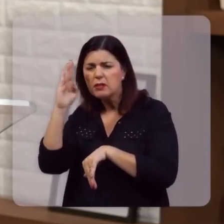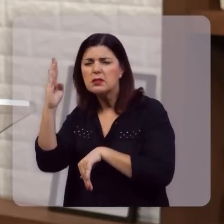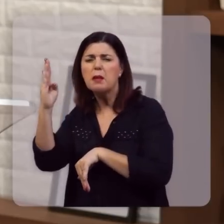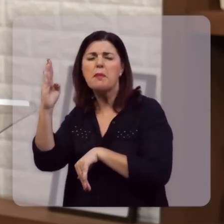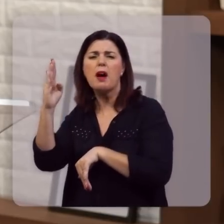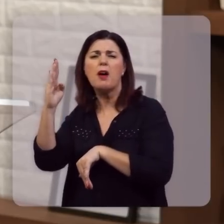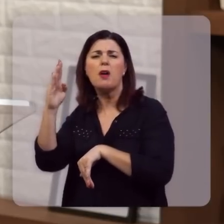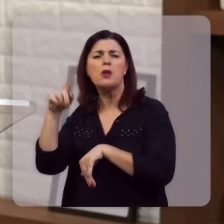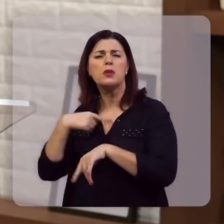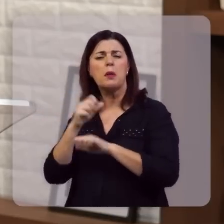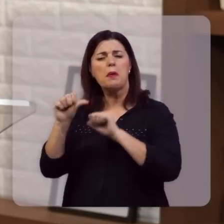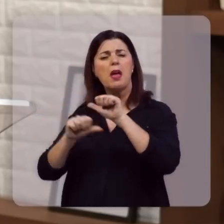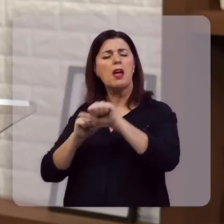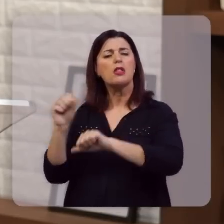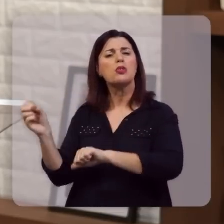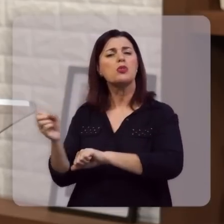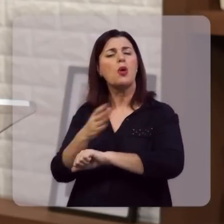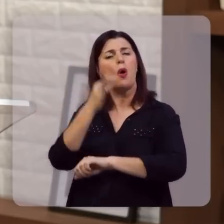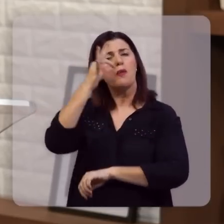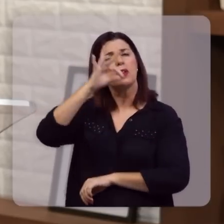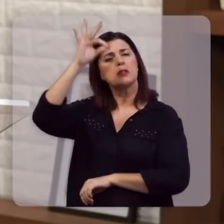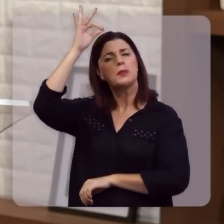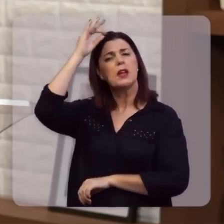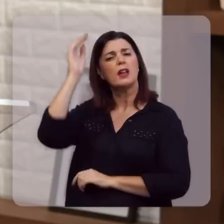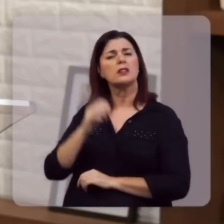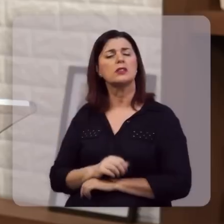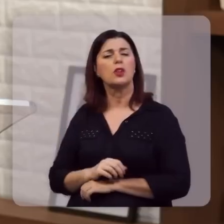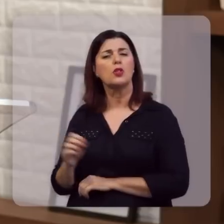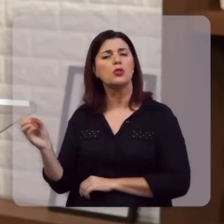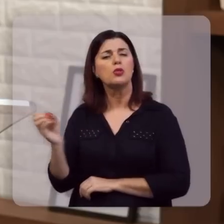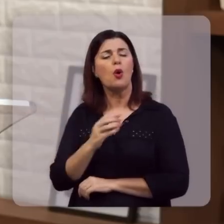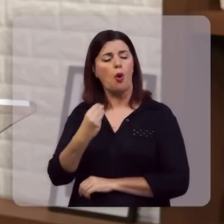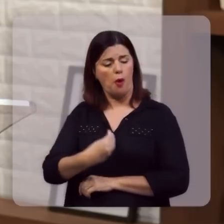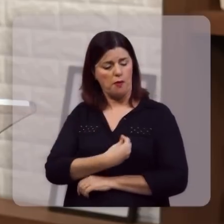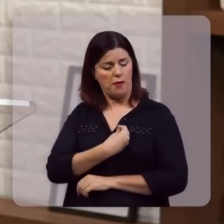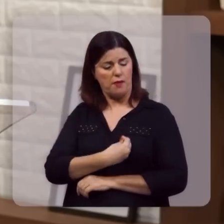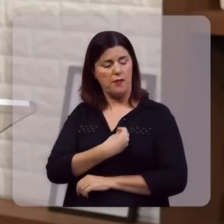Escrituras. Precisamos de uma reforma espiritual, de um grande